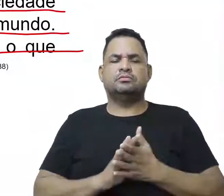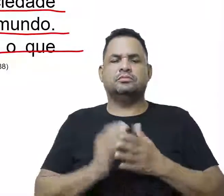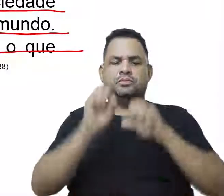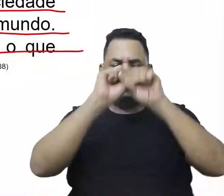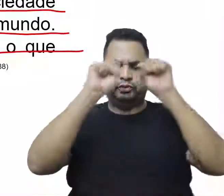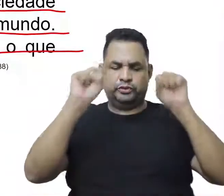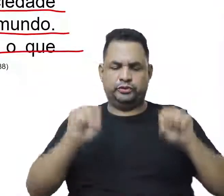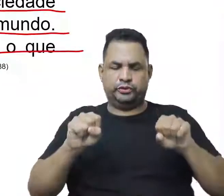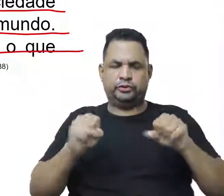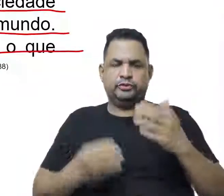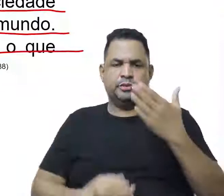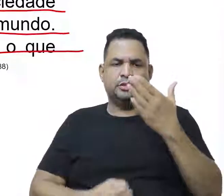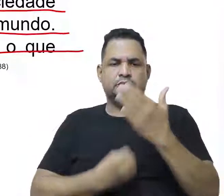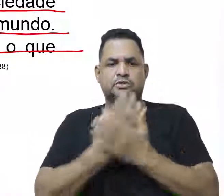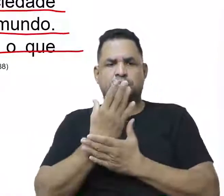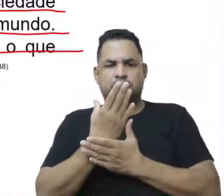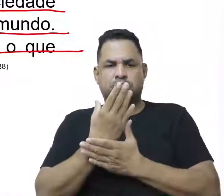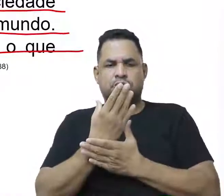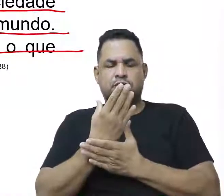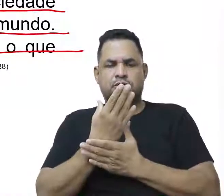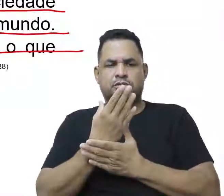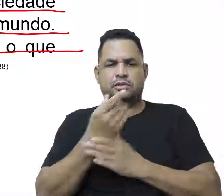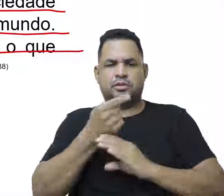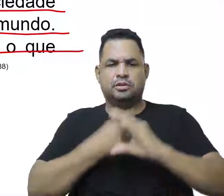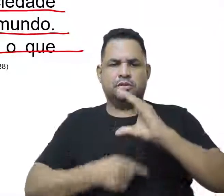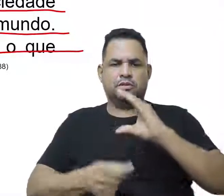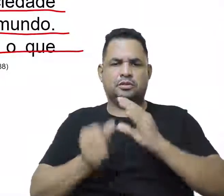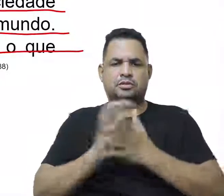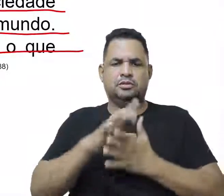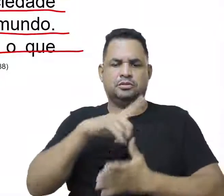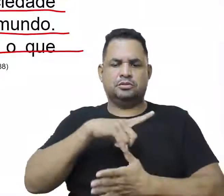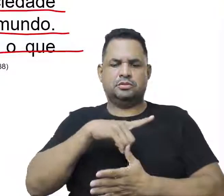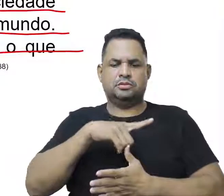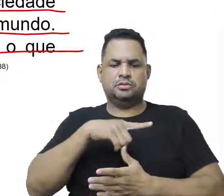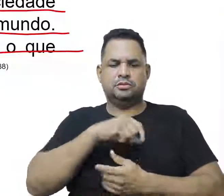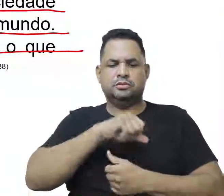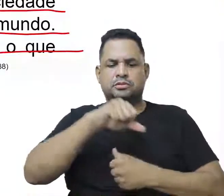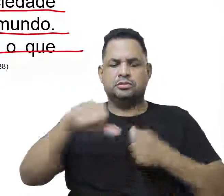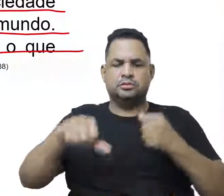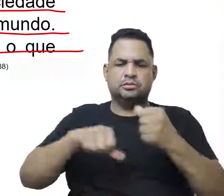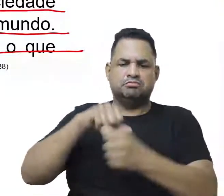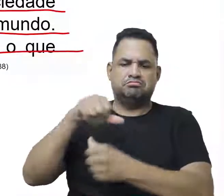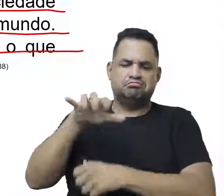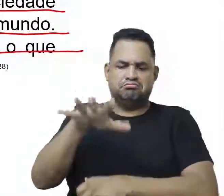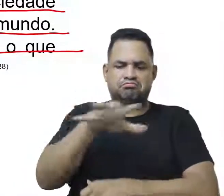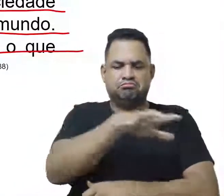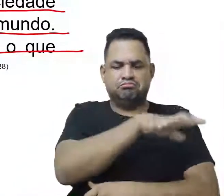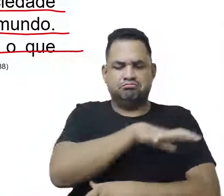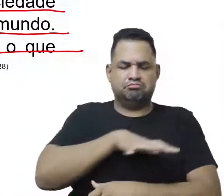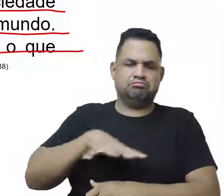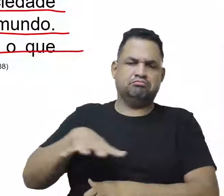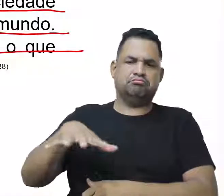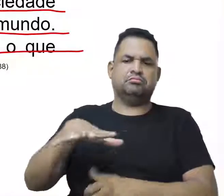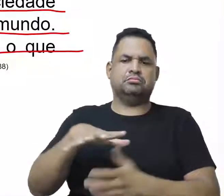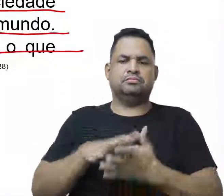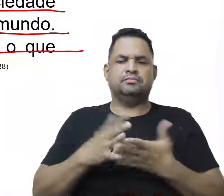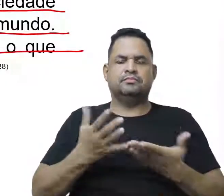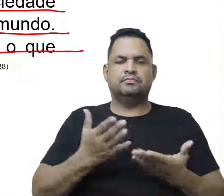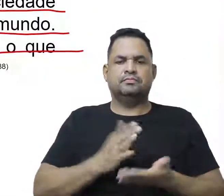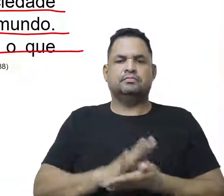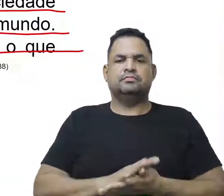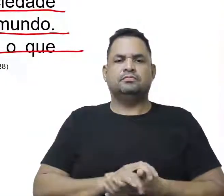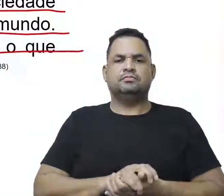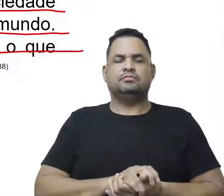sistema capitalista houveram muitas transformações e todos os campos né E aí isso